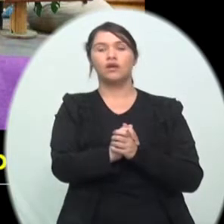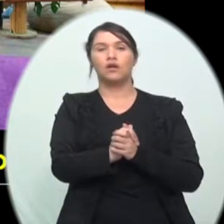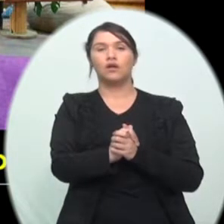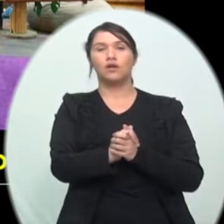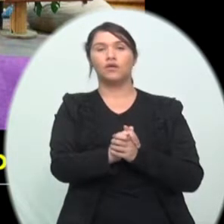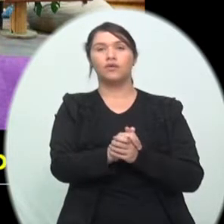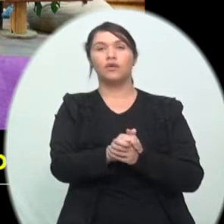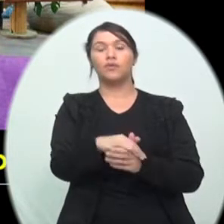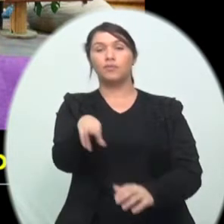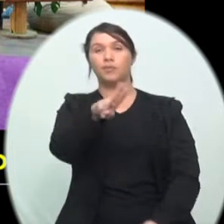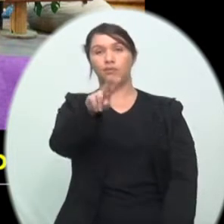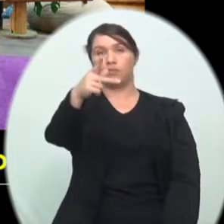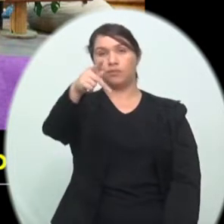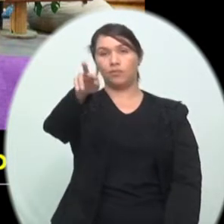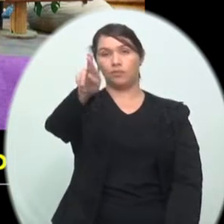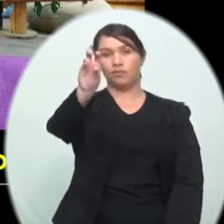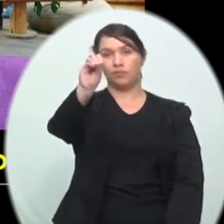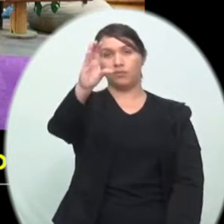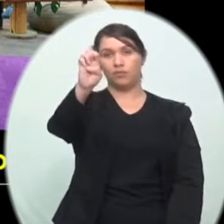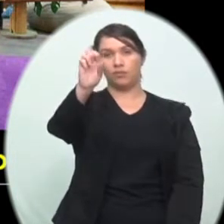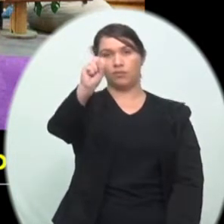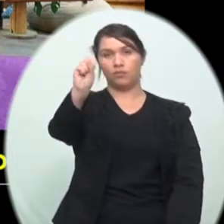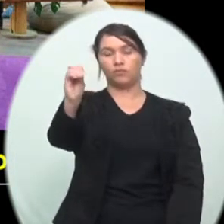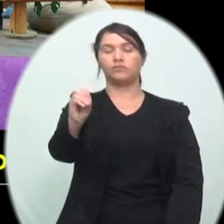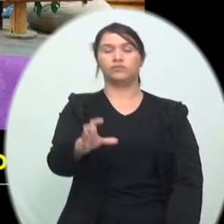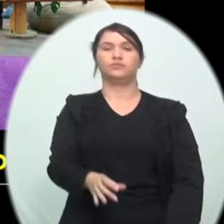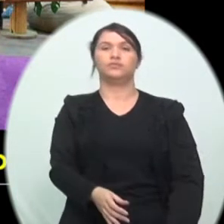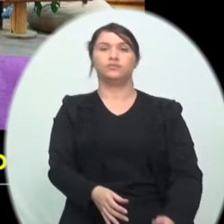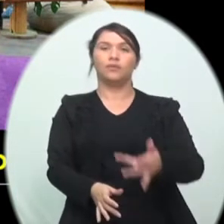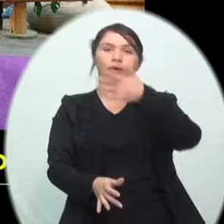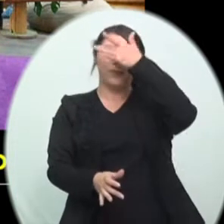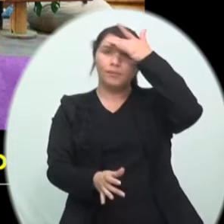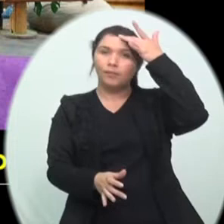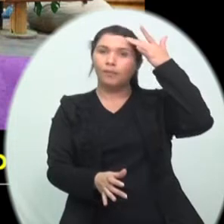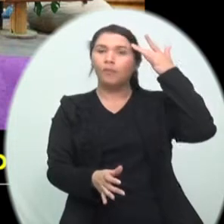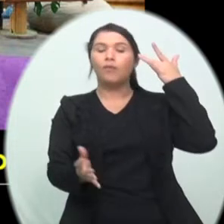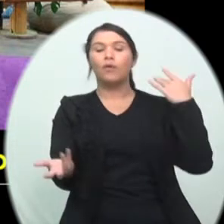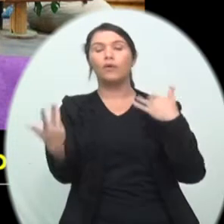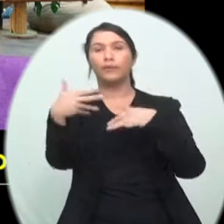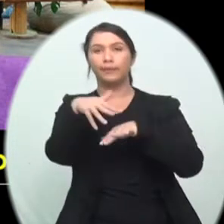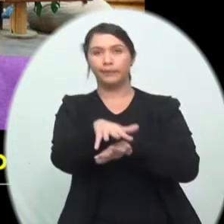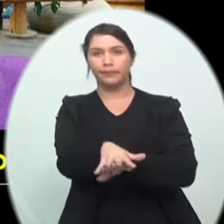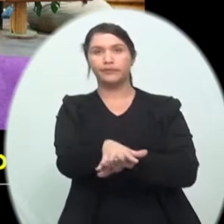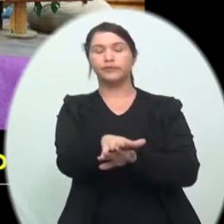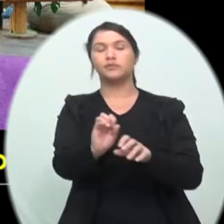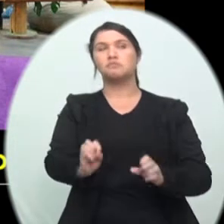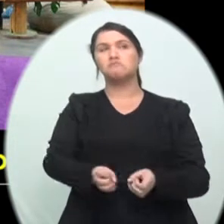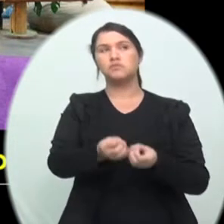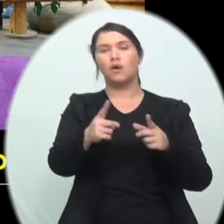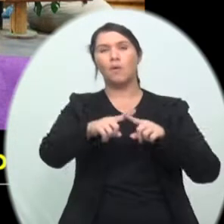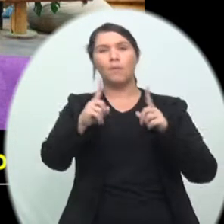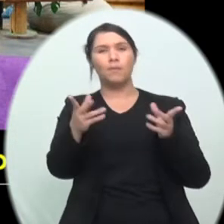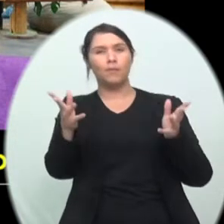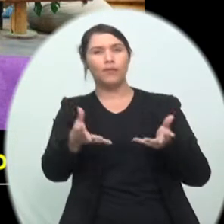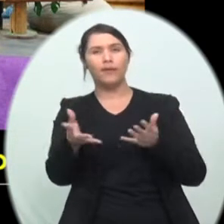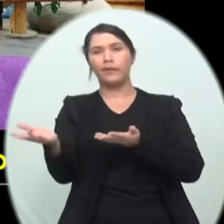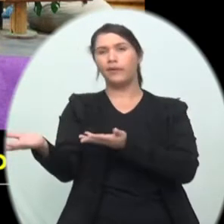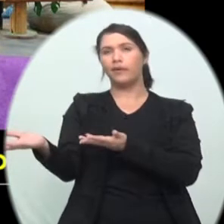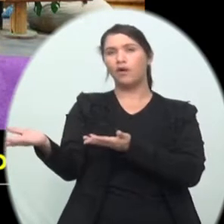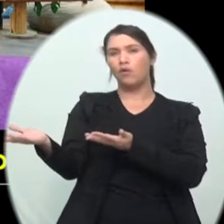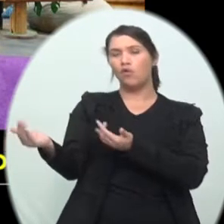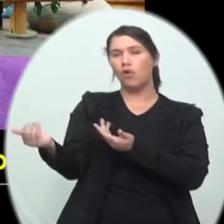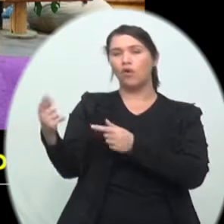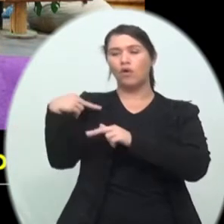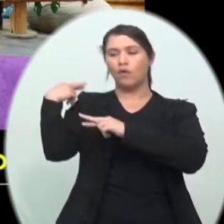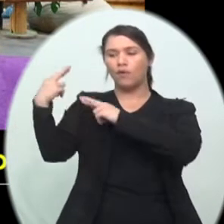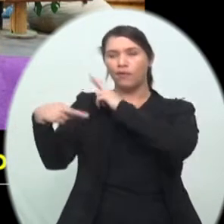fazemos parte de uma grande máquina, né? E essa nova geração, ela passa a ser um